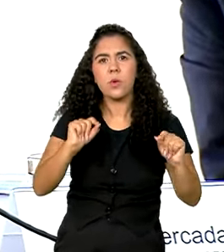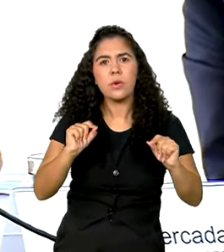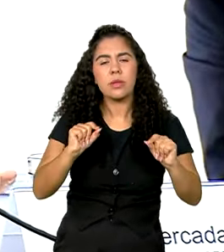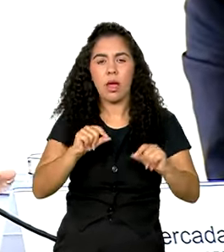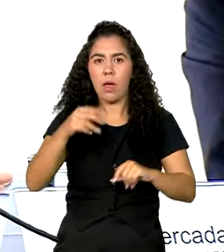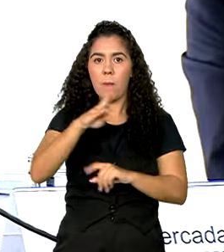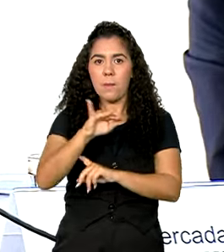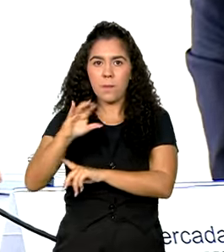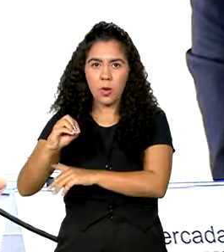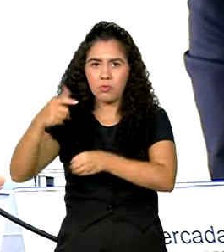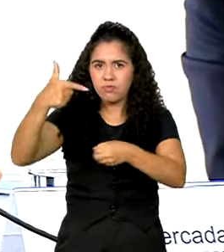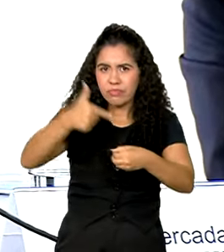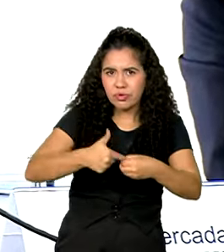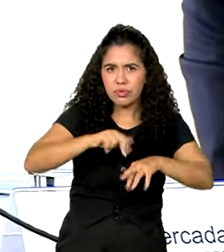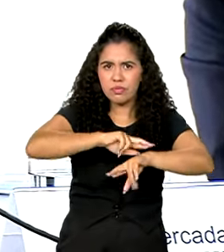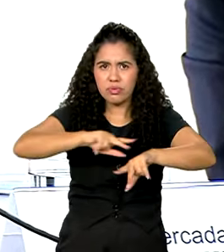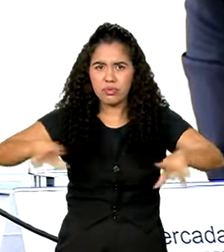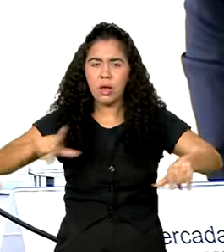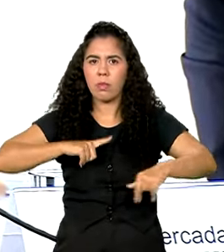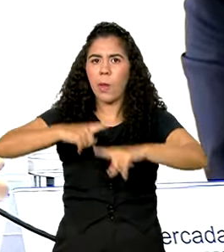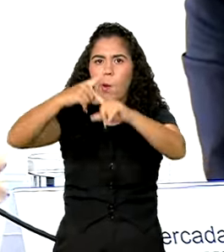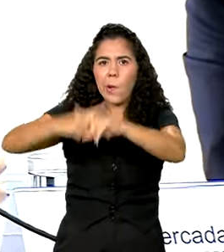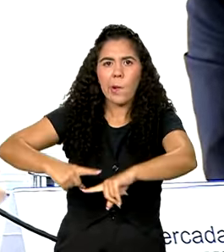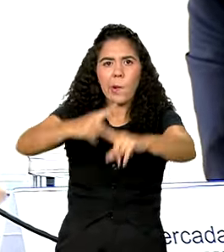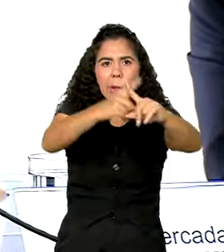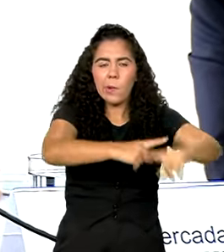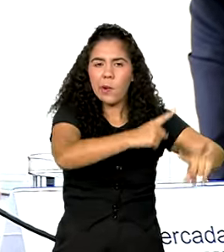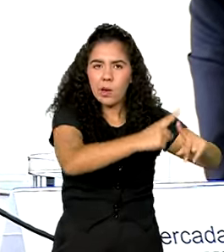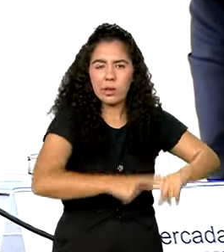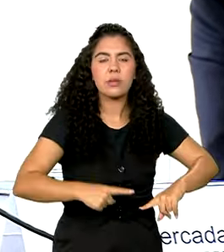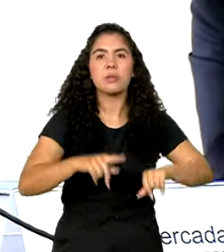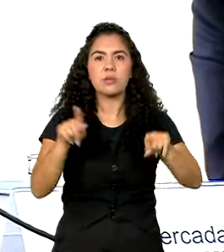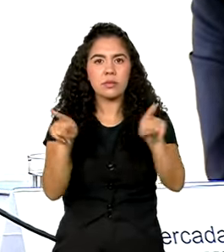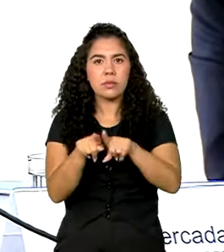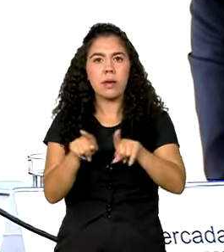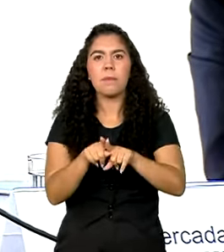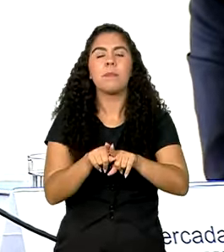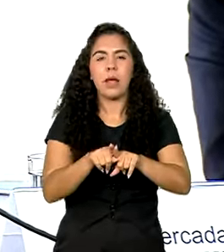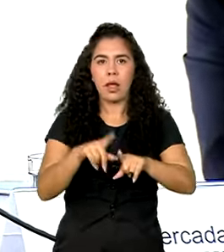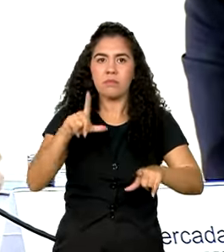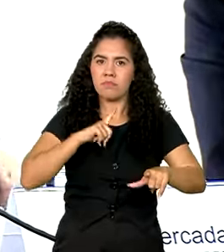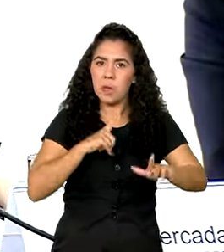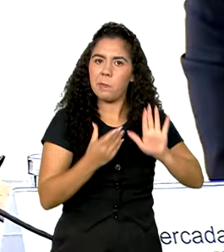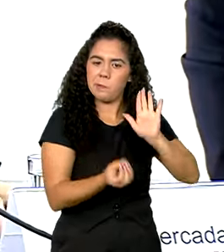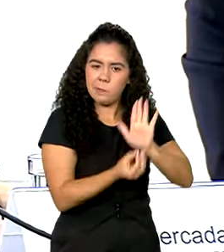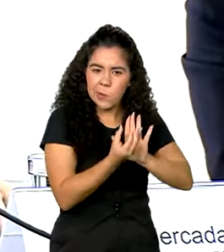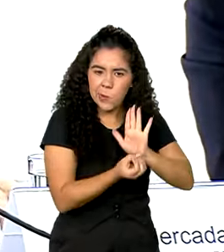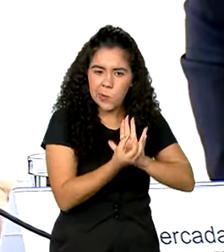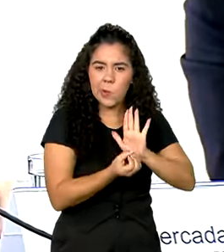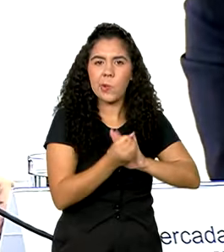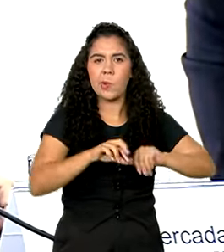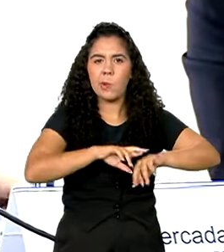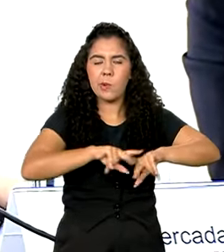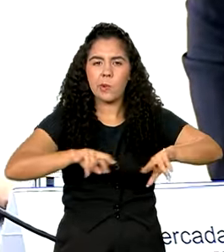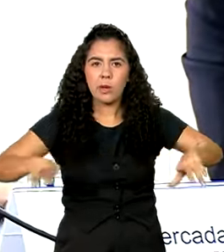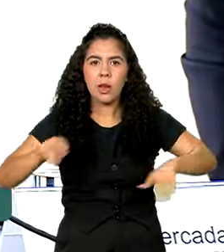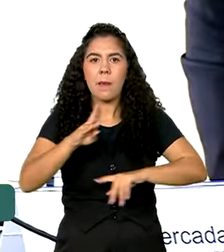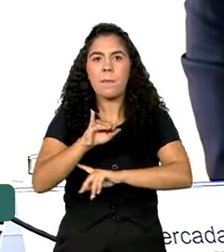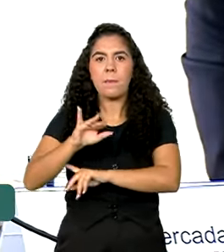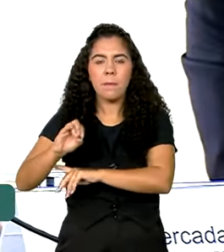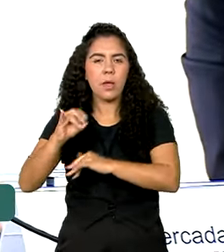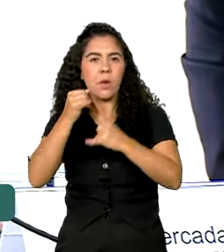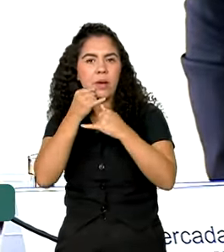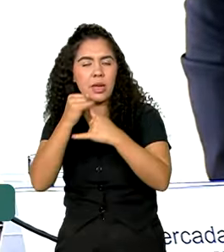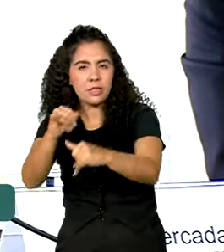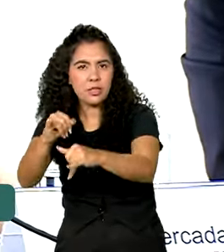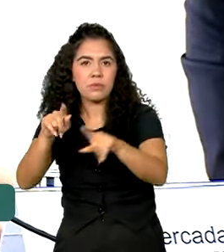ser extremamente competitivo e ter vantagens comparativas inigualáveis na produção de bioenergia,